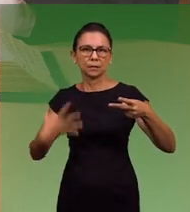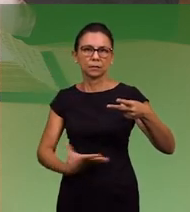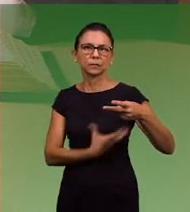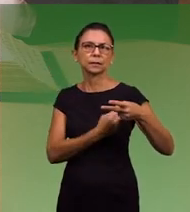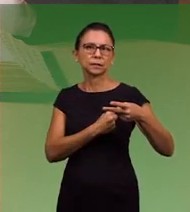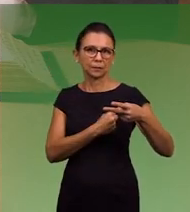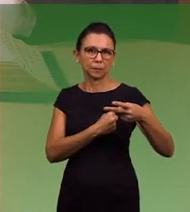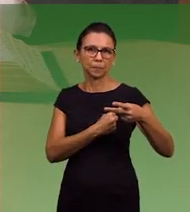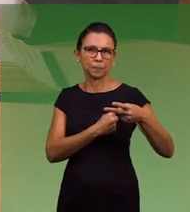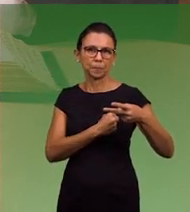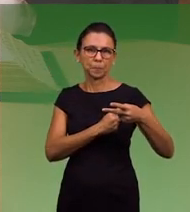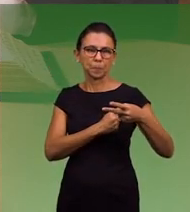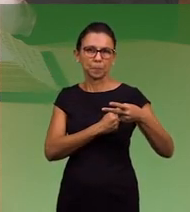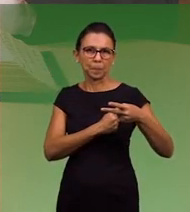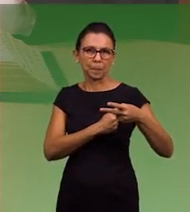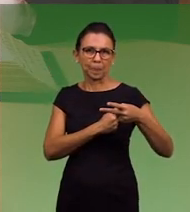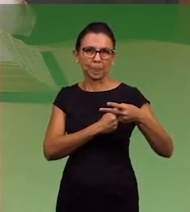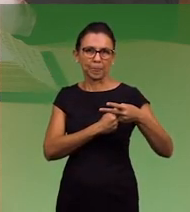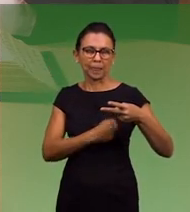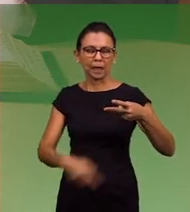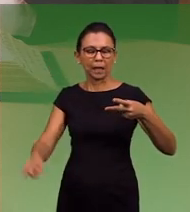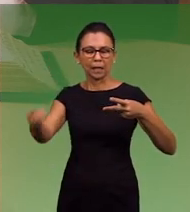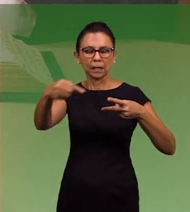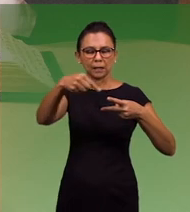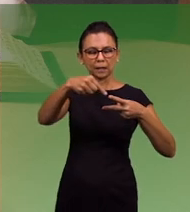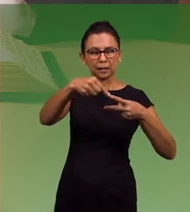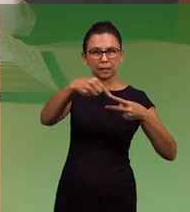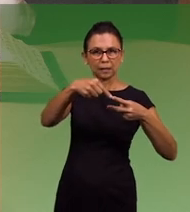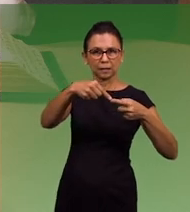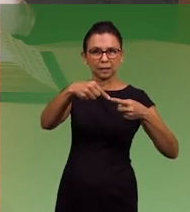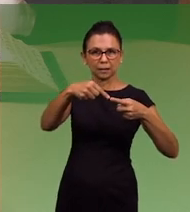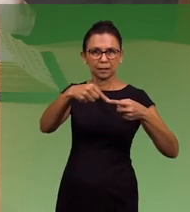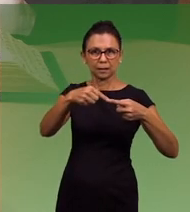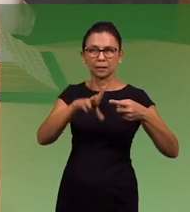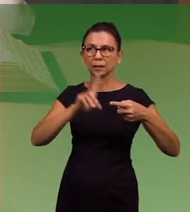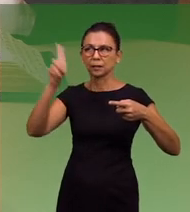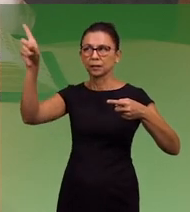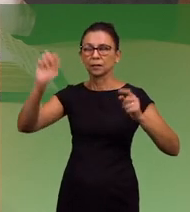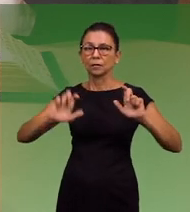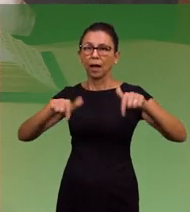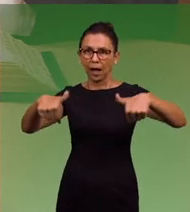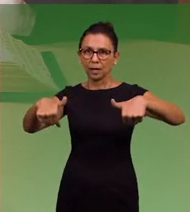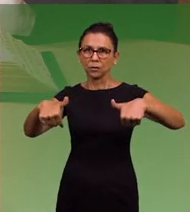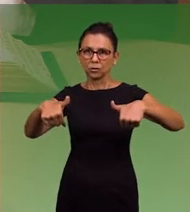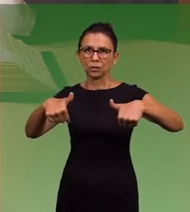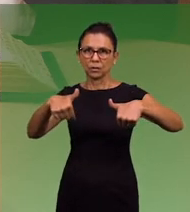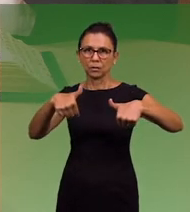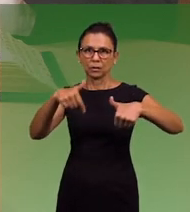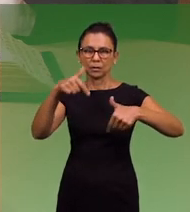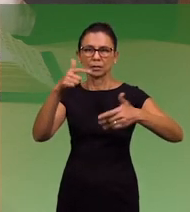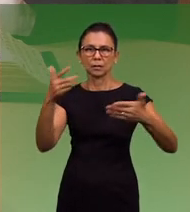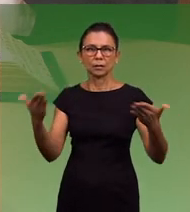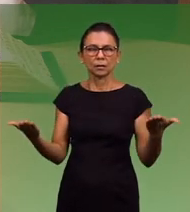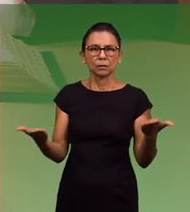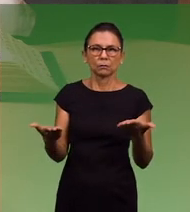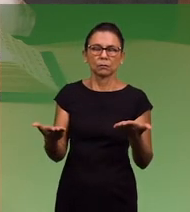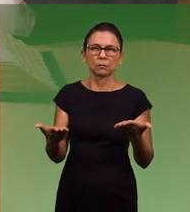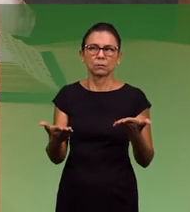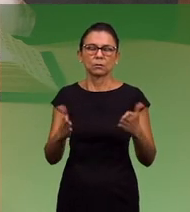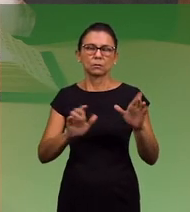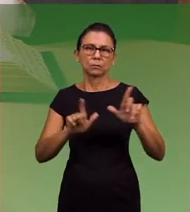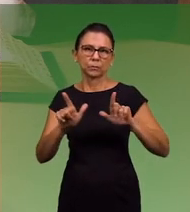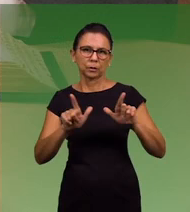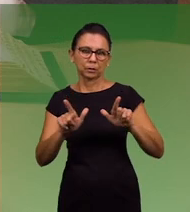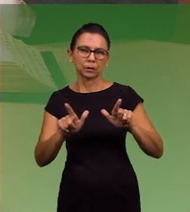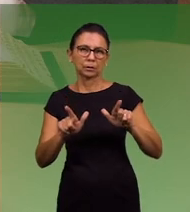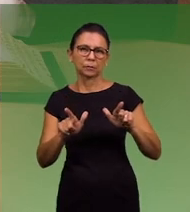Né? E essa fase onde Deus age, que é o foco do nosso programa de hoje, nós temos aqui, você abordou